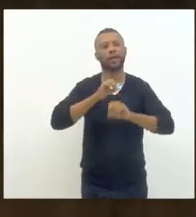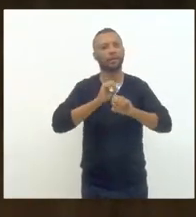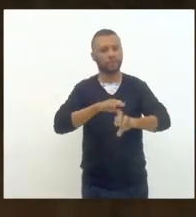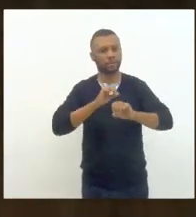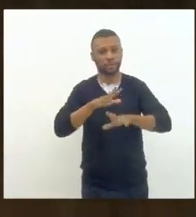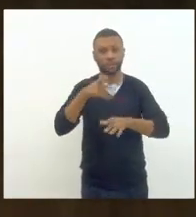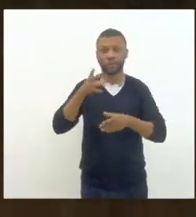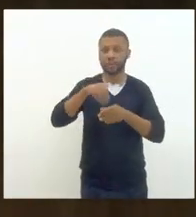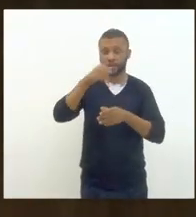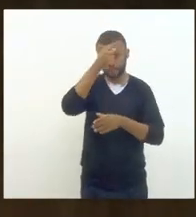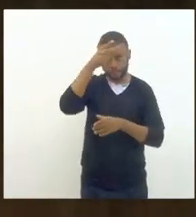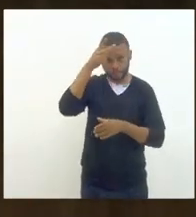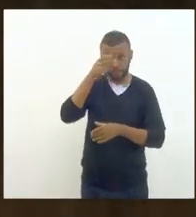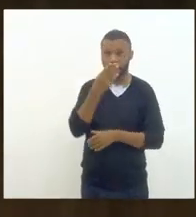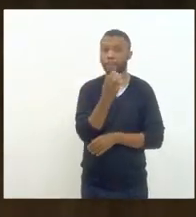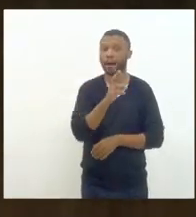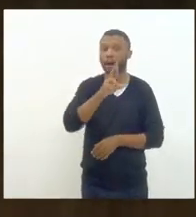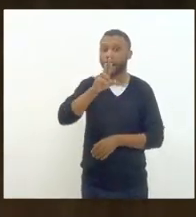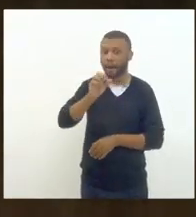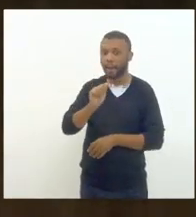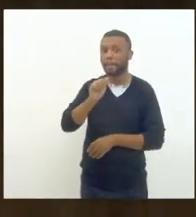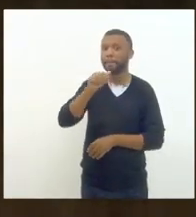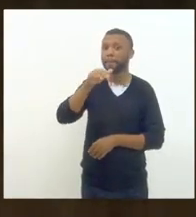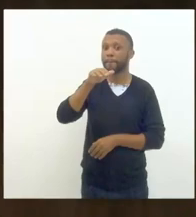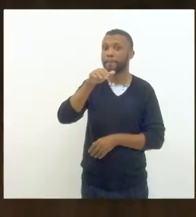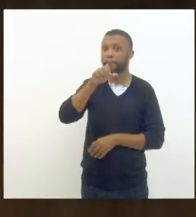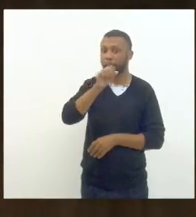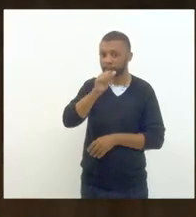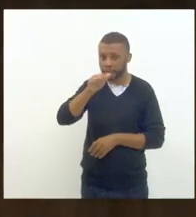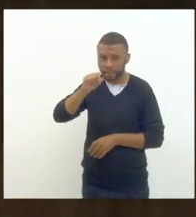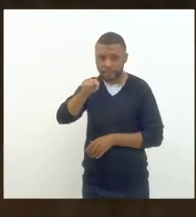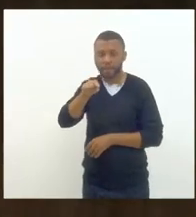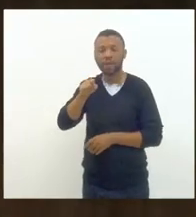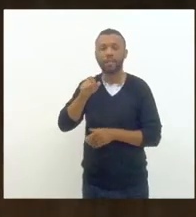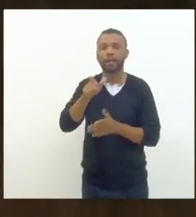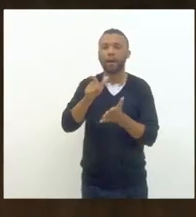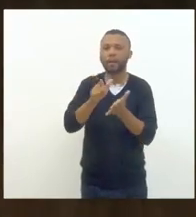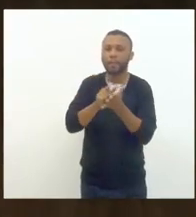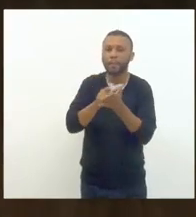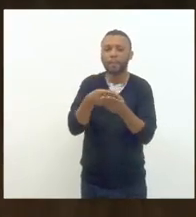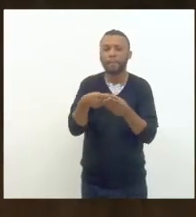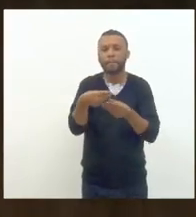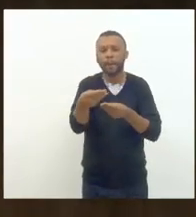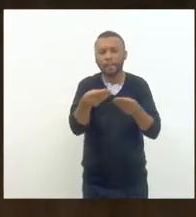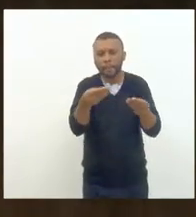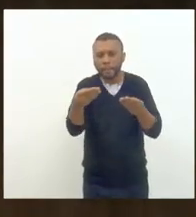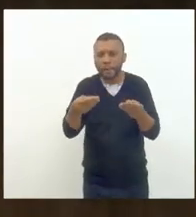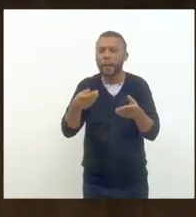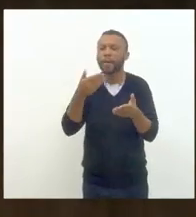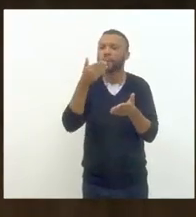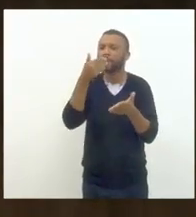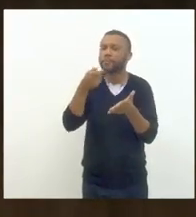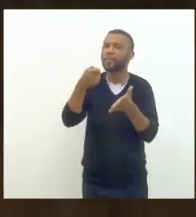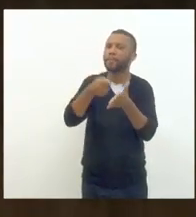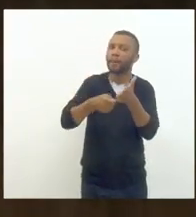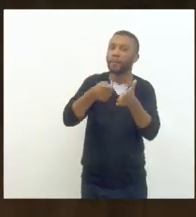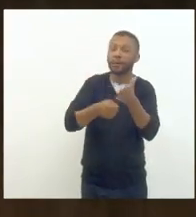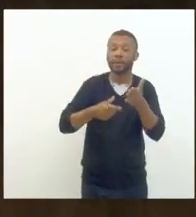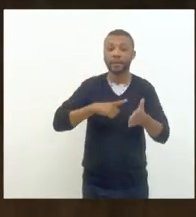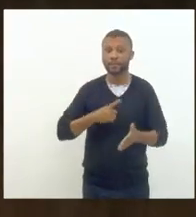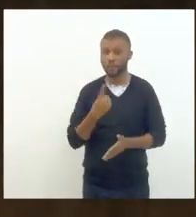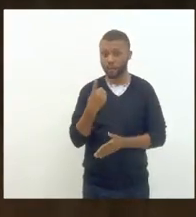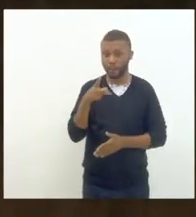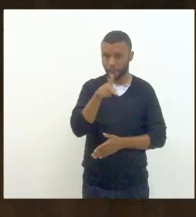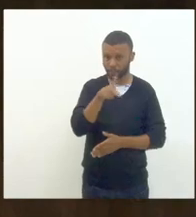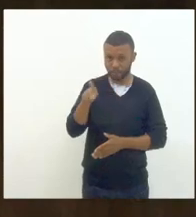na prefeitura de Barra Mansa, uma manifestação pacífica, panfletando o material com reivindicações, enfim. E uma professora